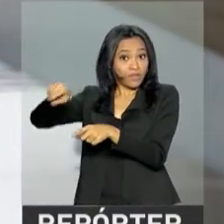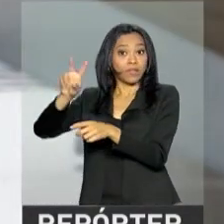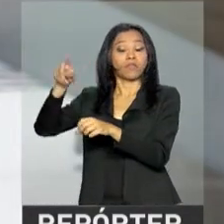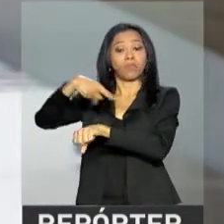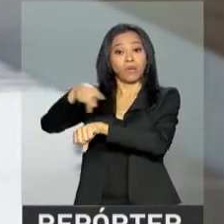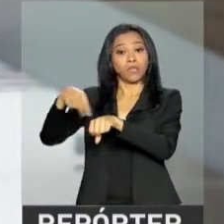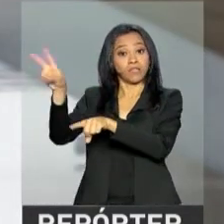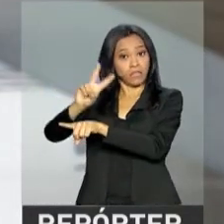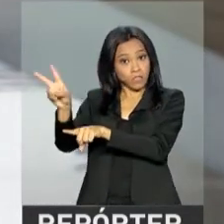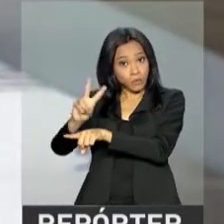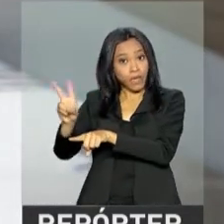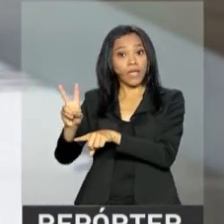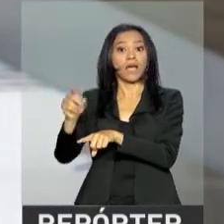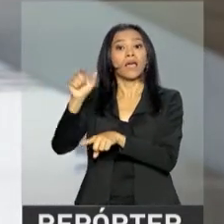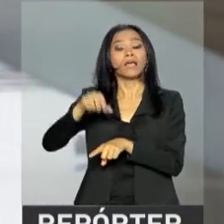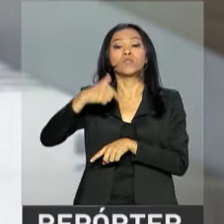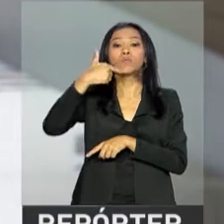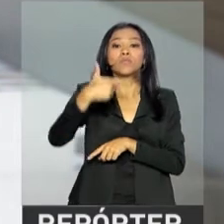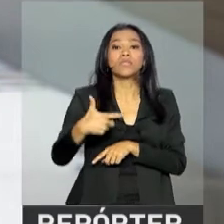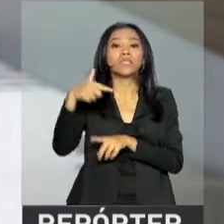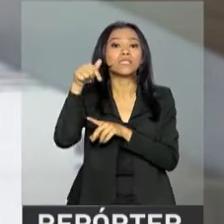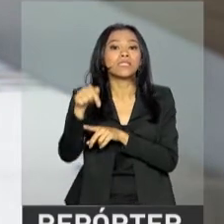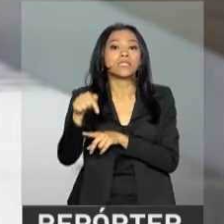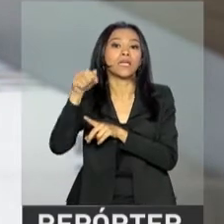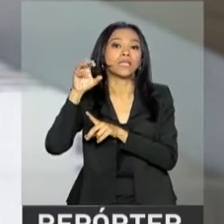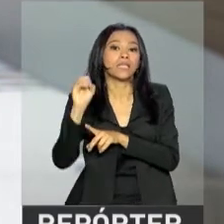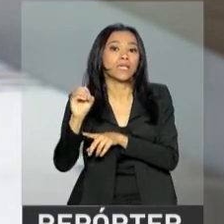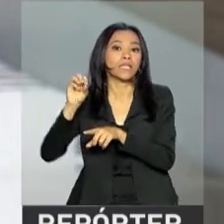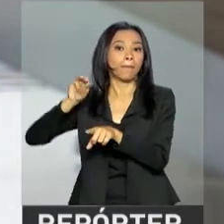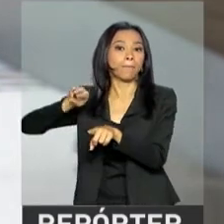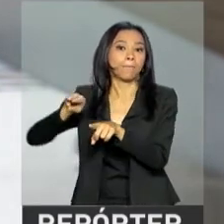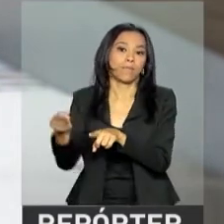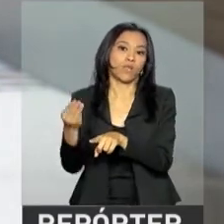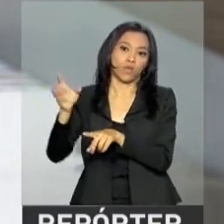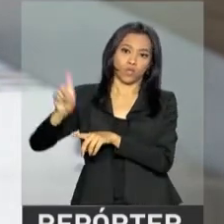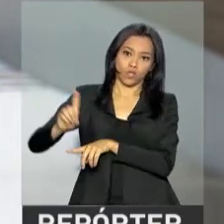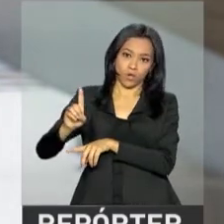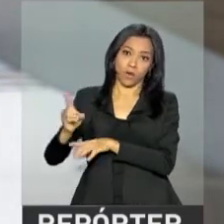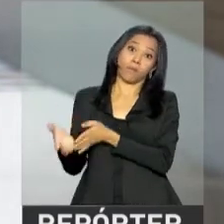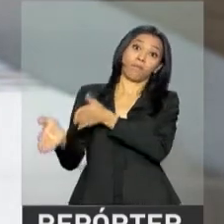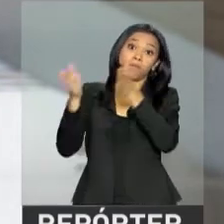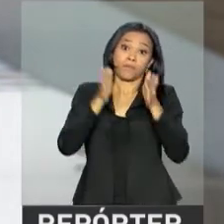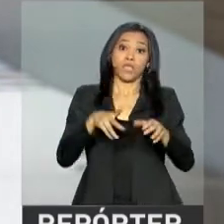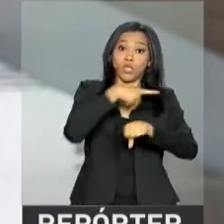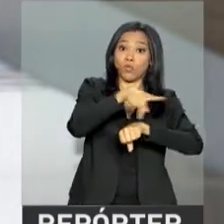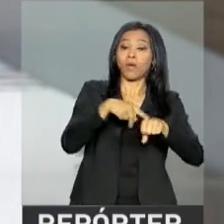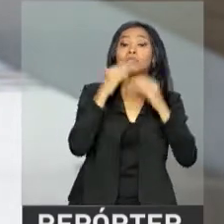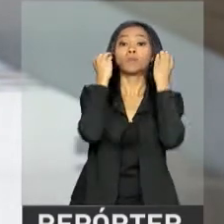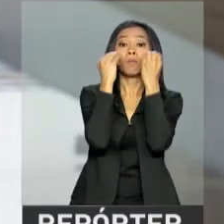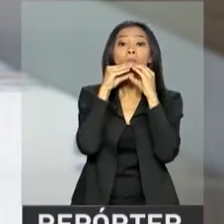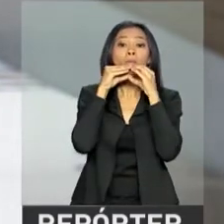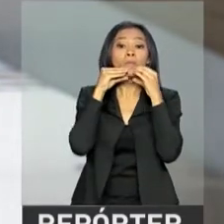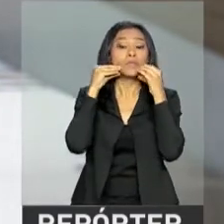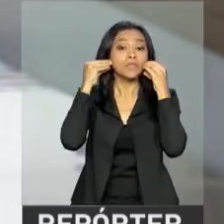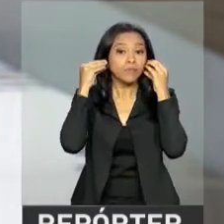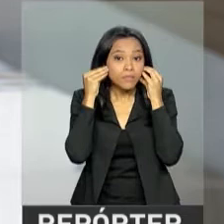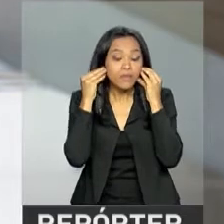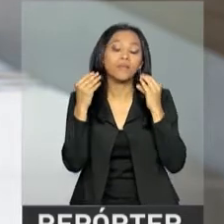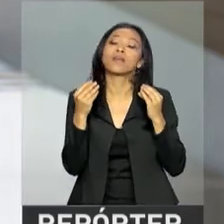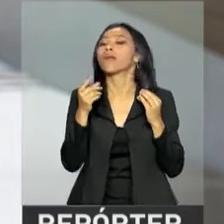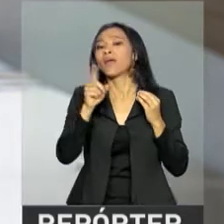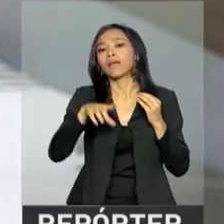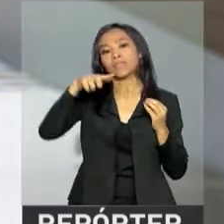é de cerca de 270 milhões de dólares ea dívida de moçambique gira em torno de